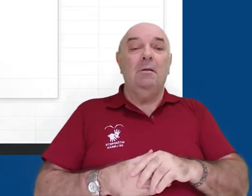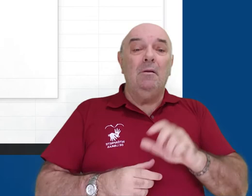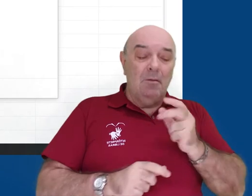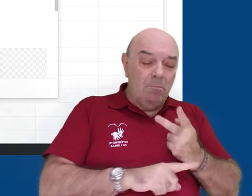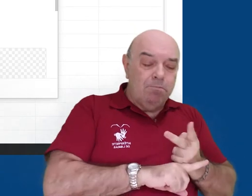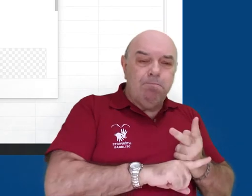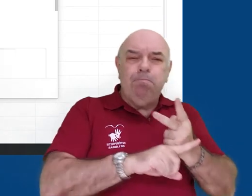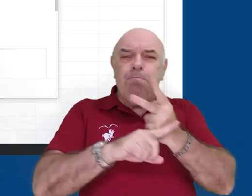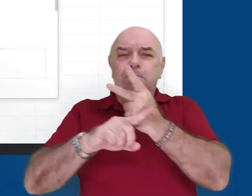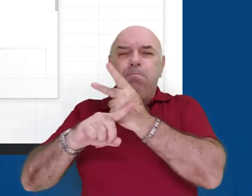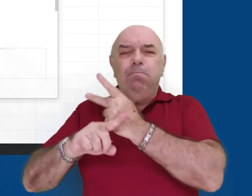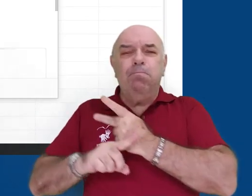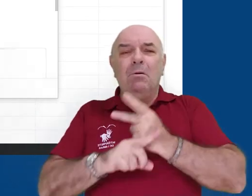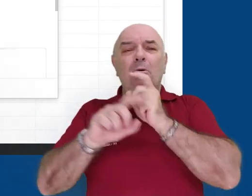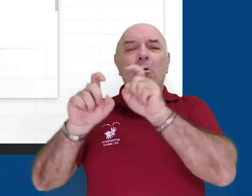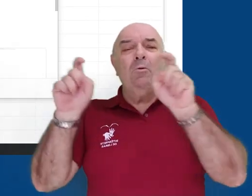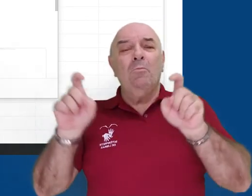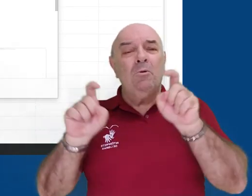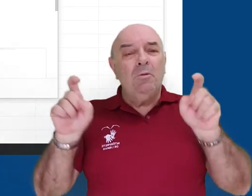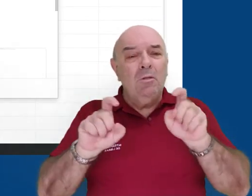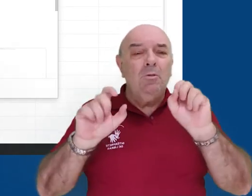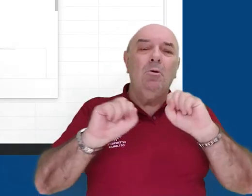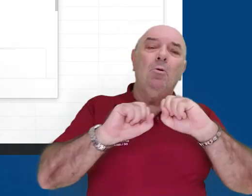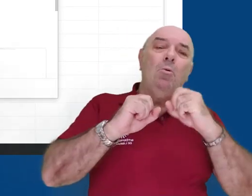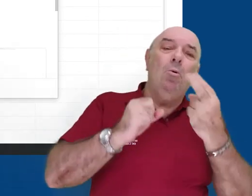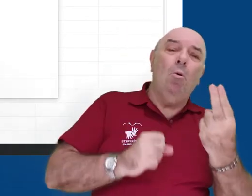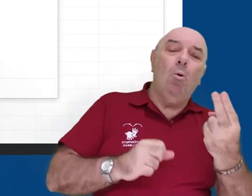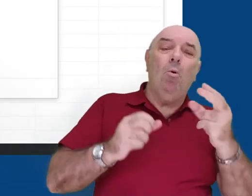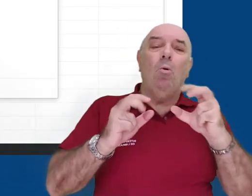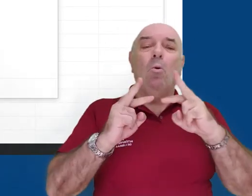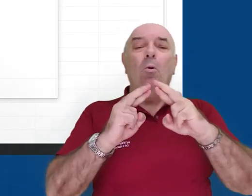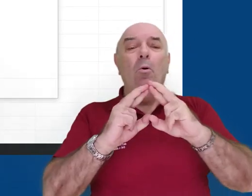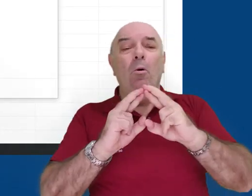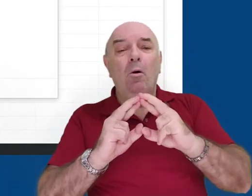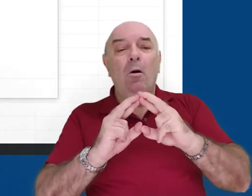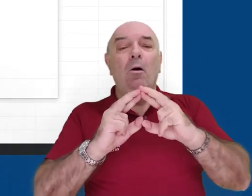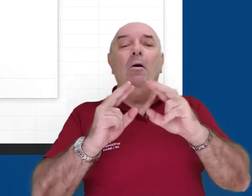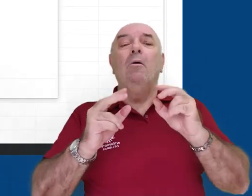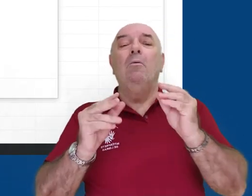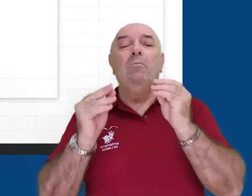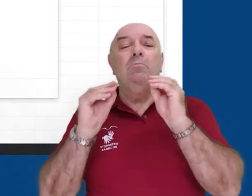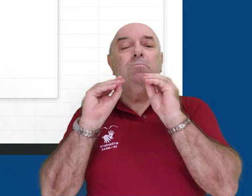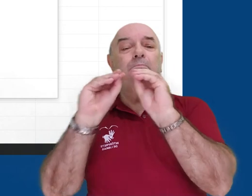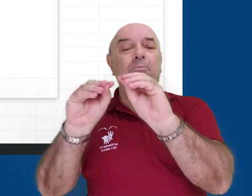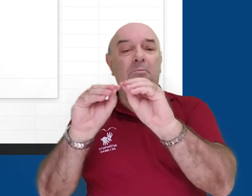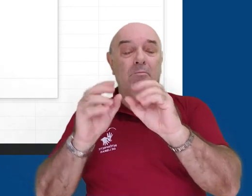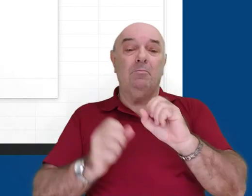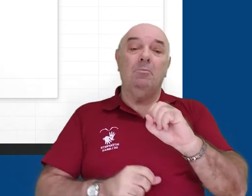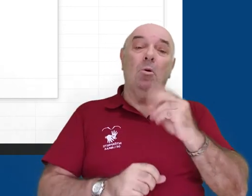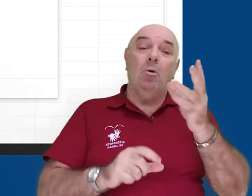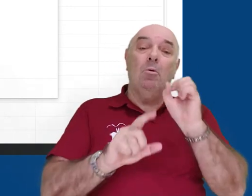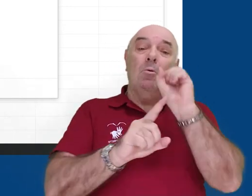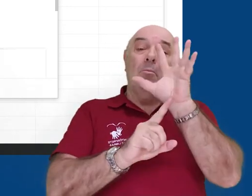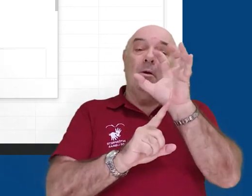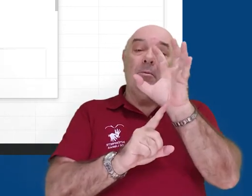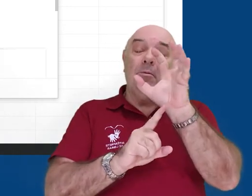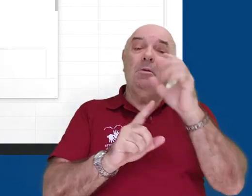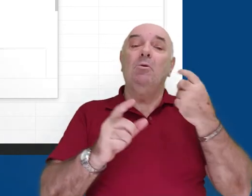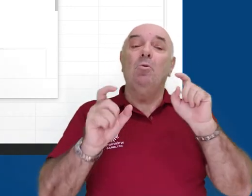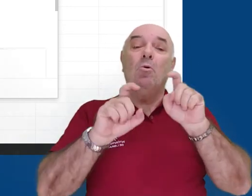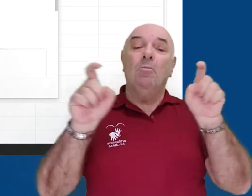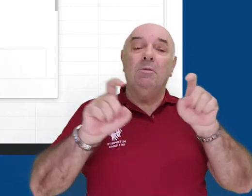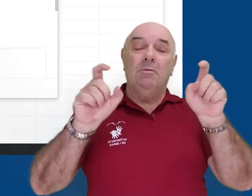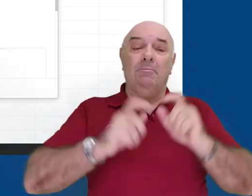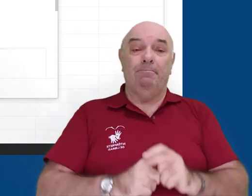anexos e então procuramos algum arquivo no nosso Google Drive ou fazemos o upload de arquivo do nosso